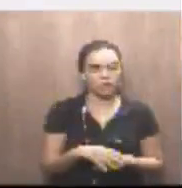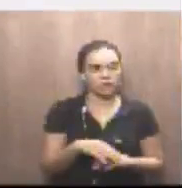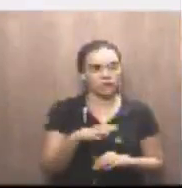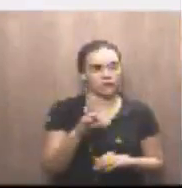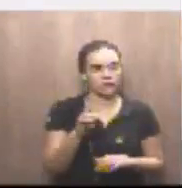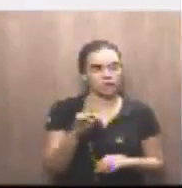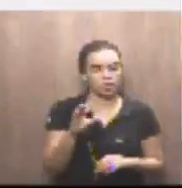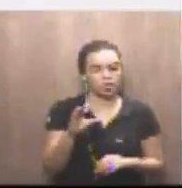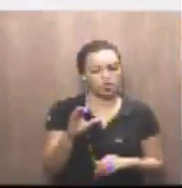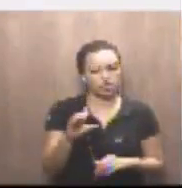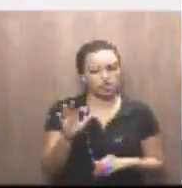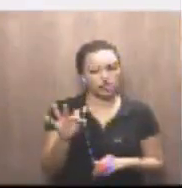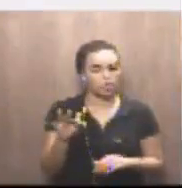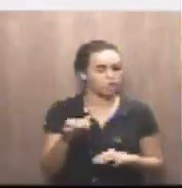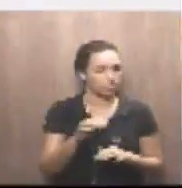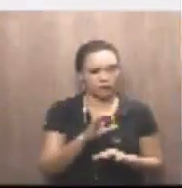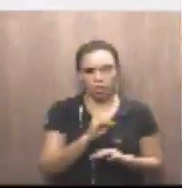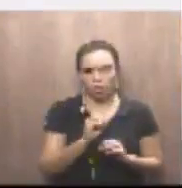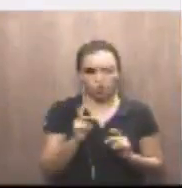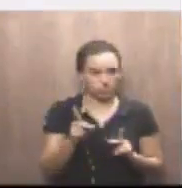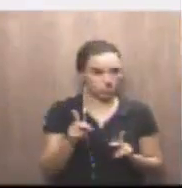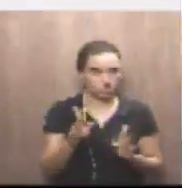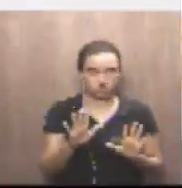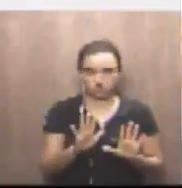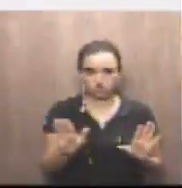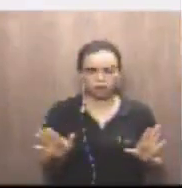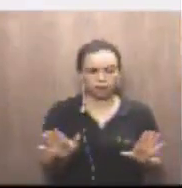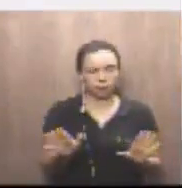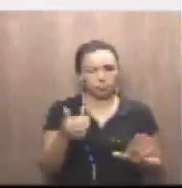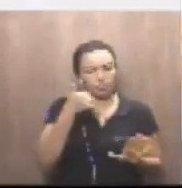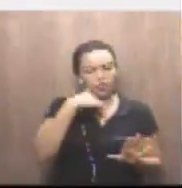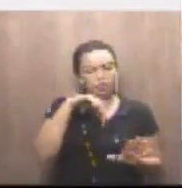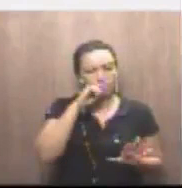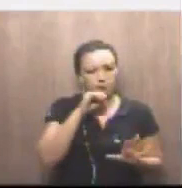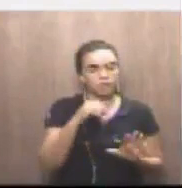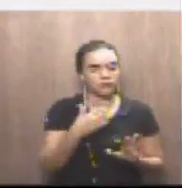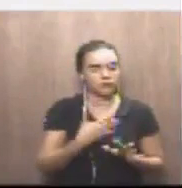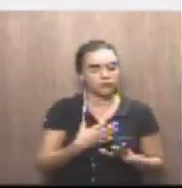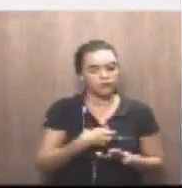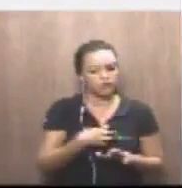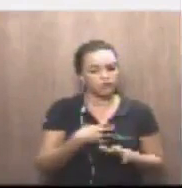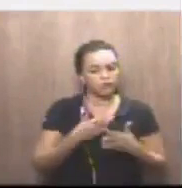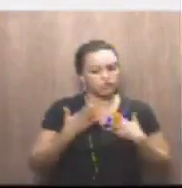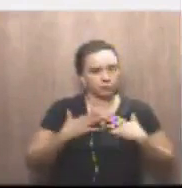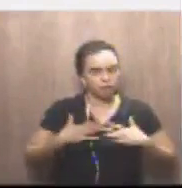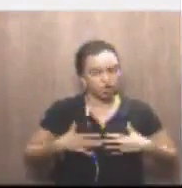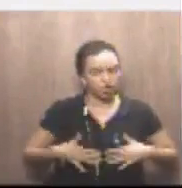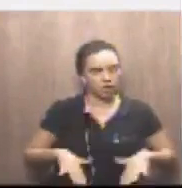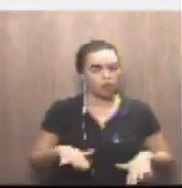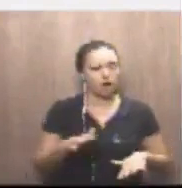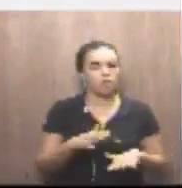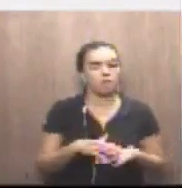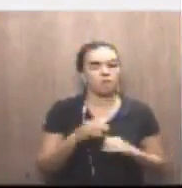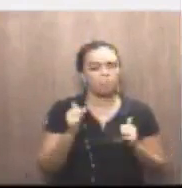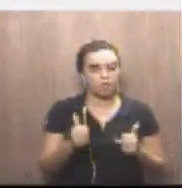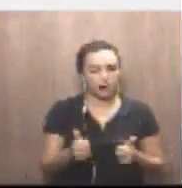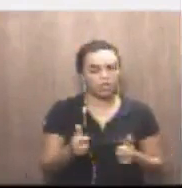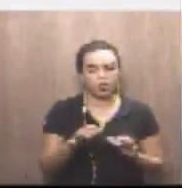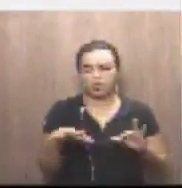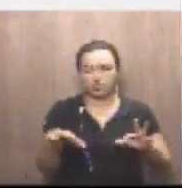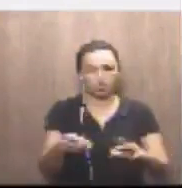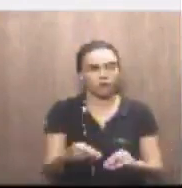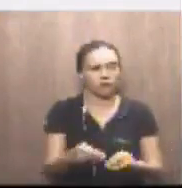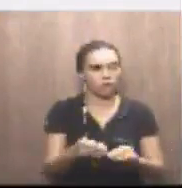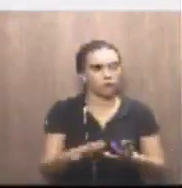BCF totalmente dentro do esperado, mãe confortável, mãe segura, mãe bem e